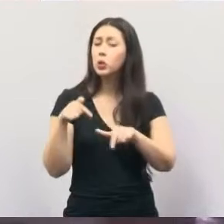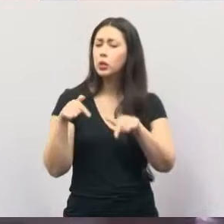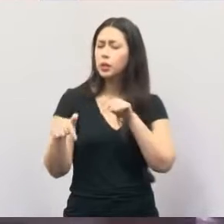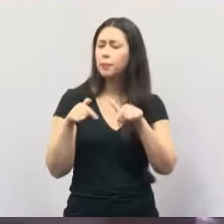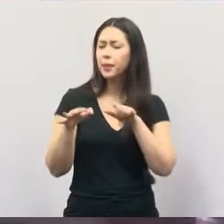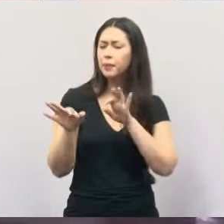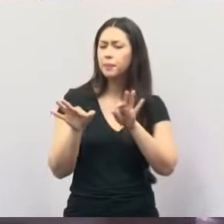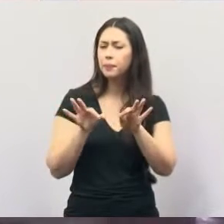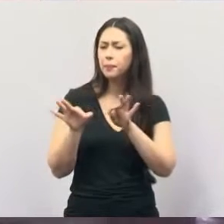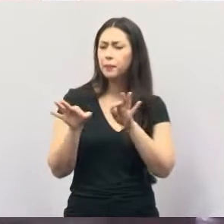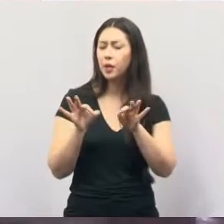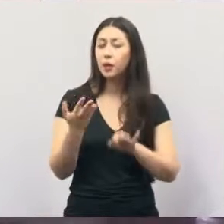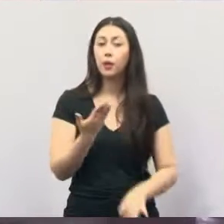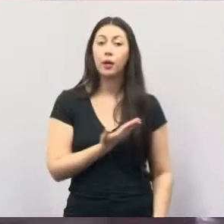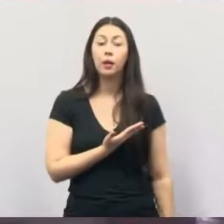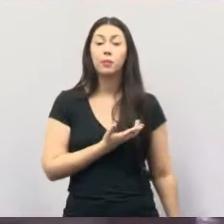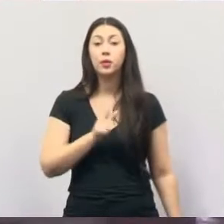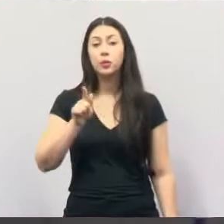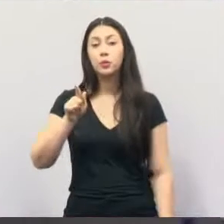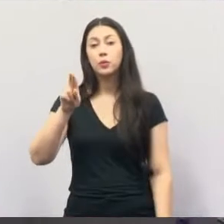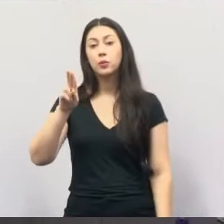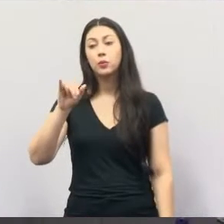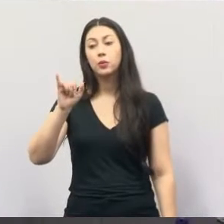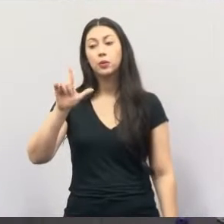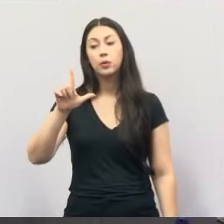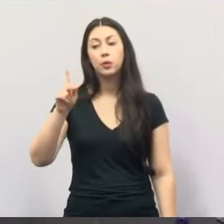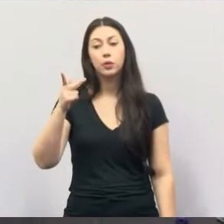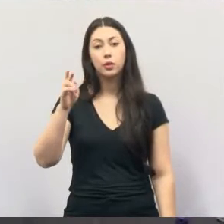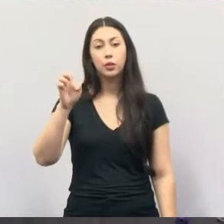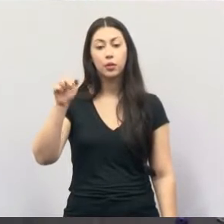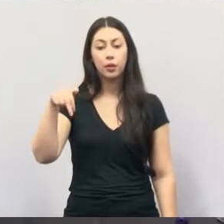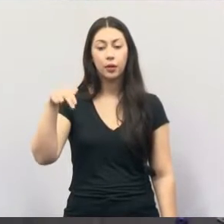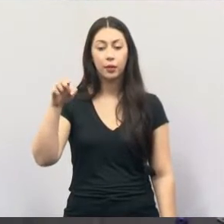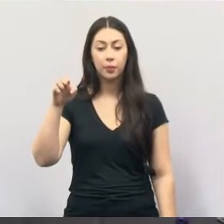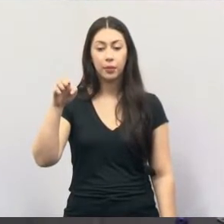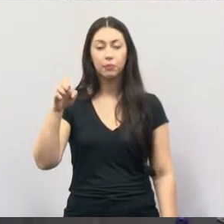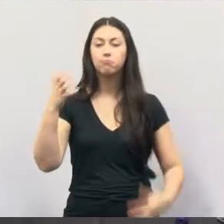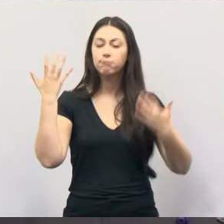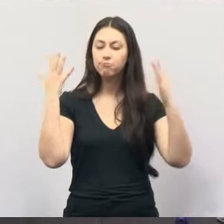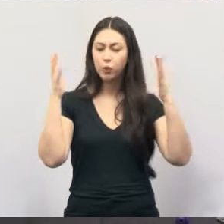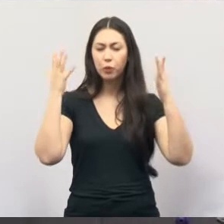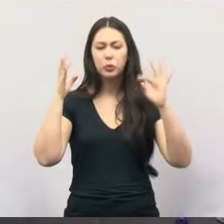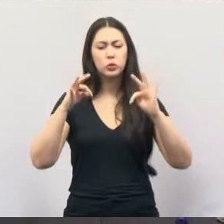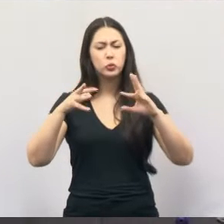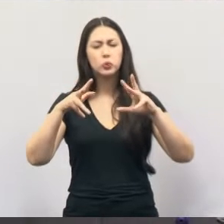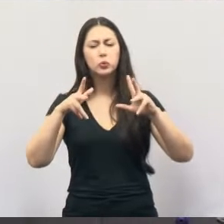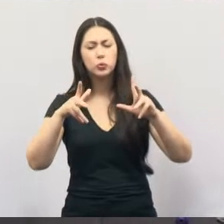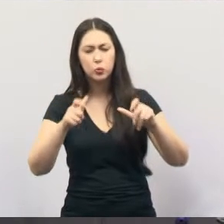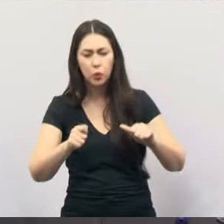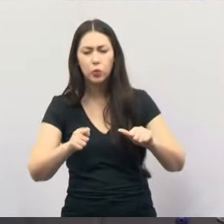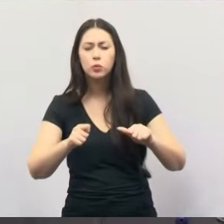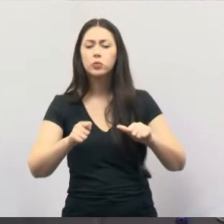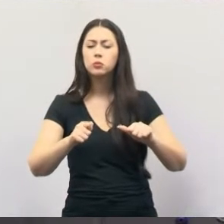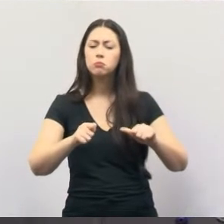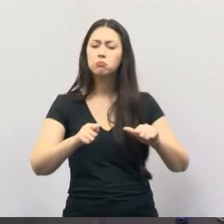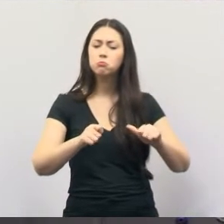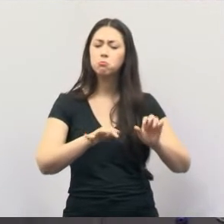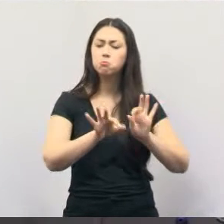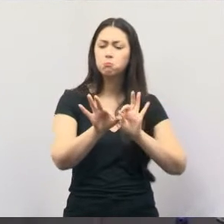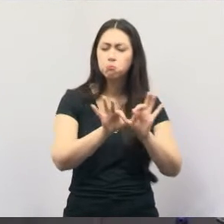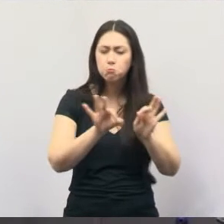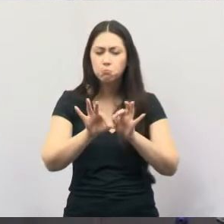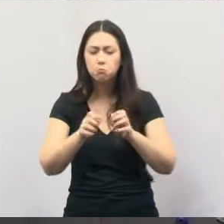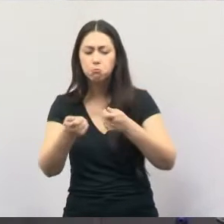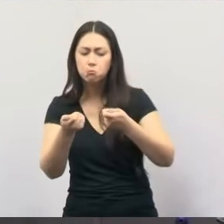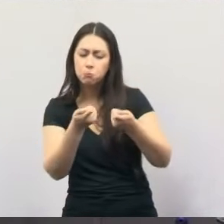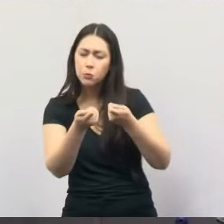sendo desenvolvido pelo nosso amigo Guilherme Mendicelli. Parabéns a todos aí, da forma como vem dirigindo,